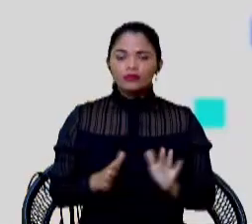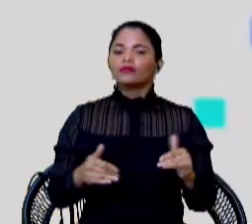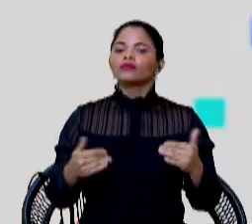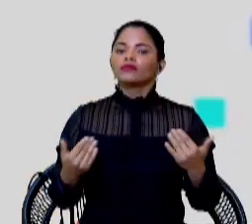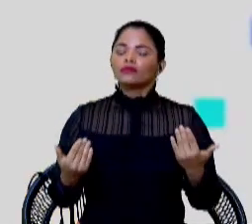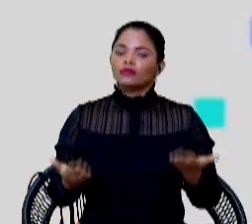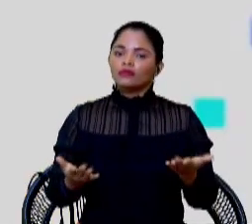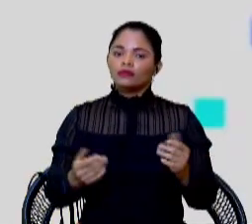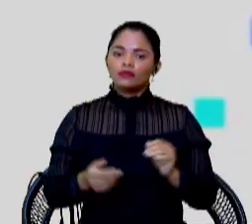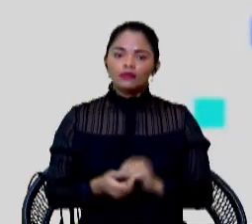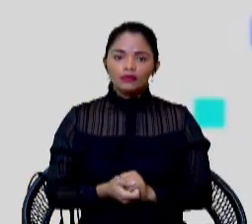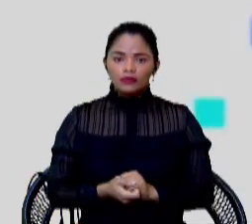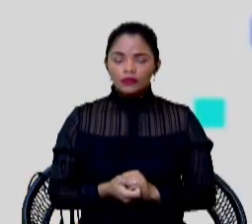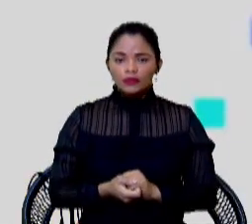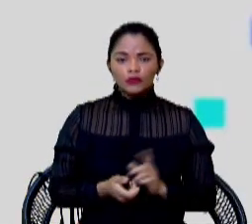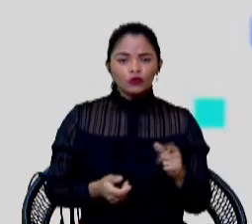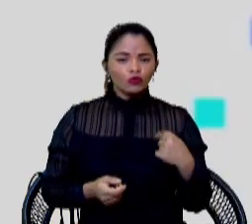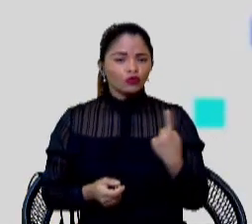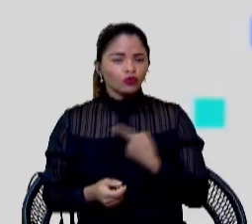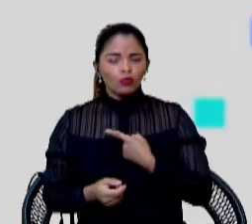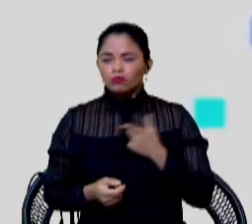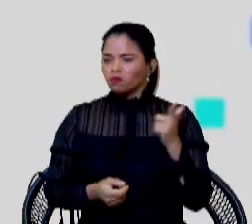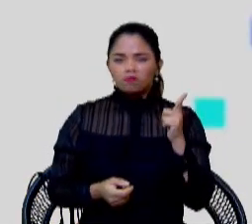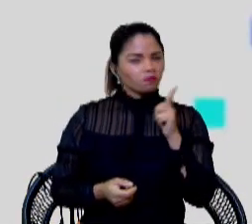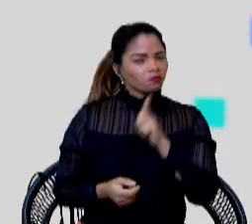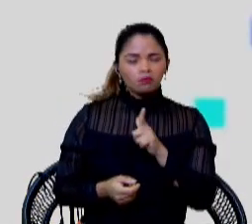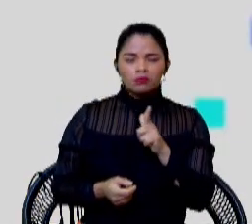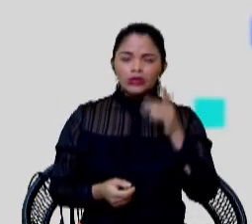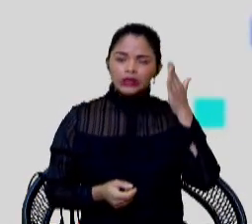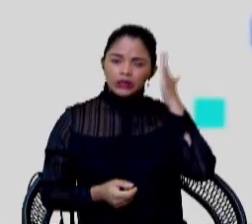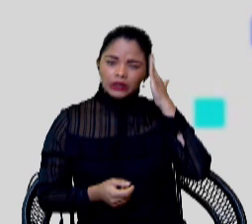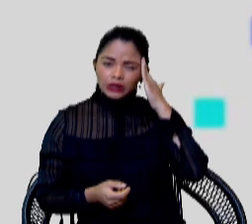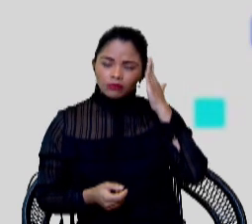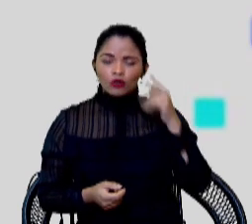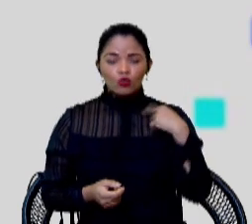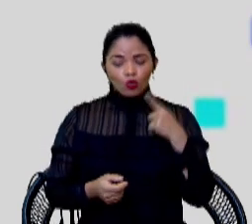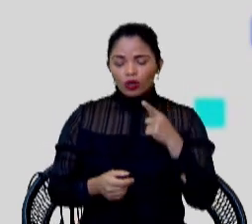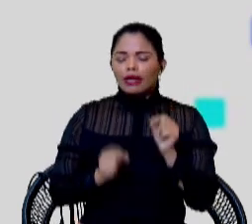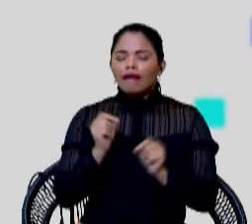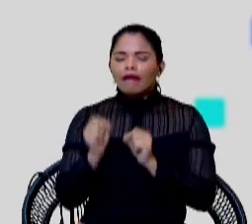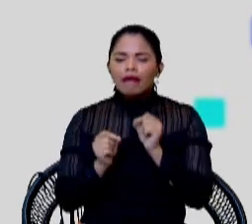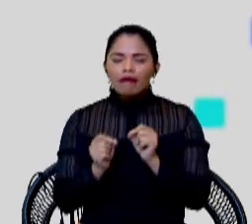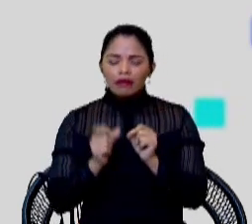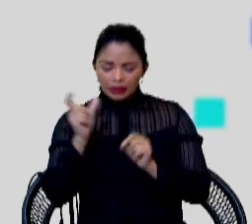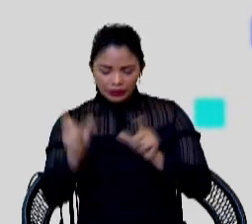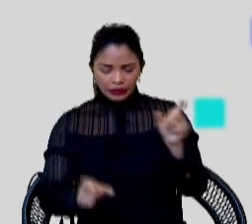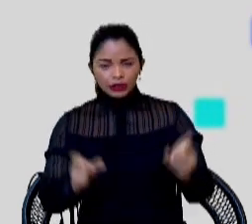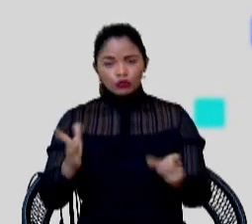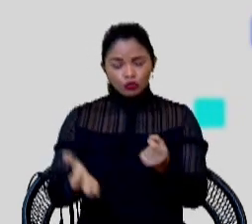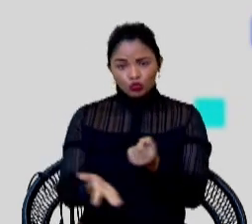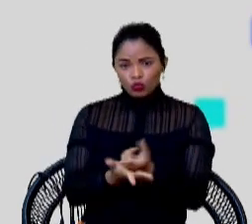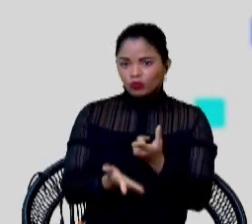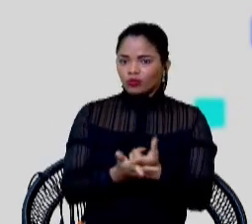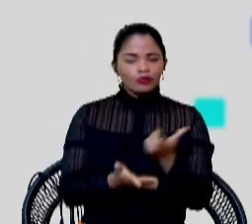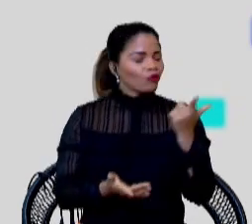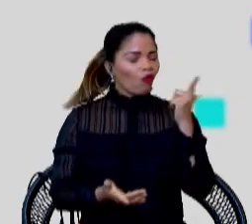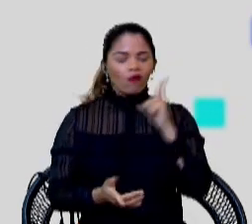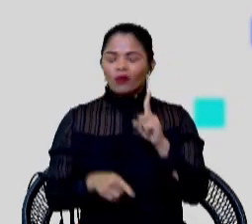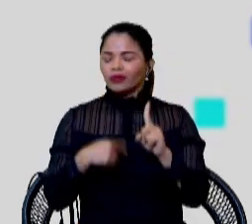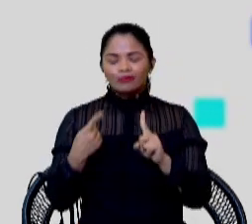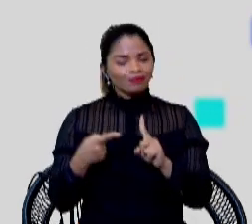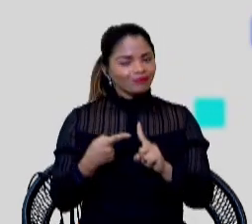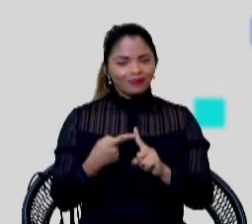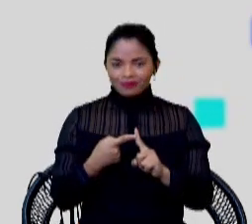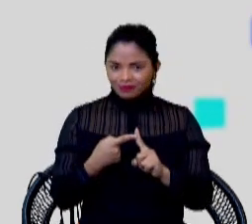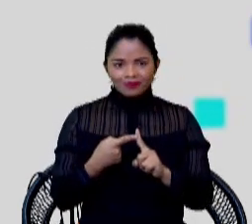Então, se a gente não consegue saber o nosso público, a gente não vai conseguir chegar numa segmentação. Mas a